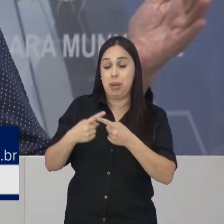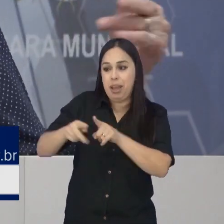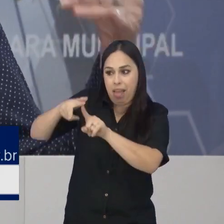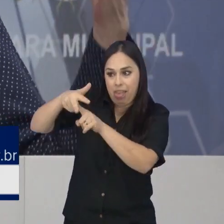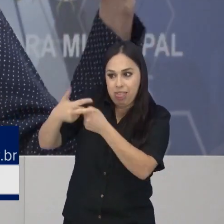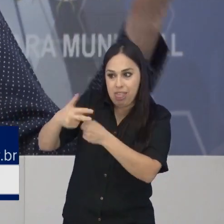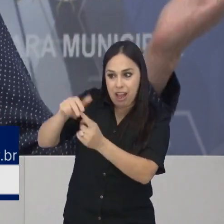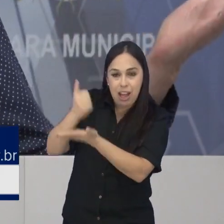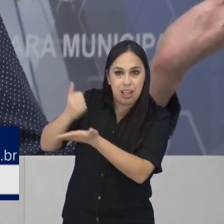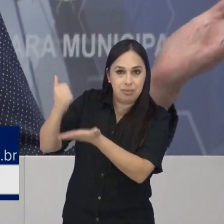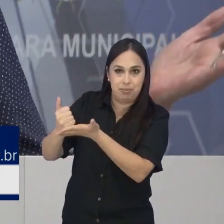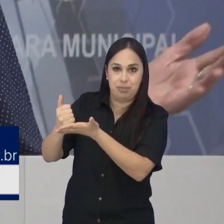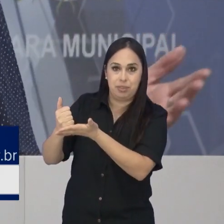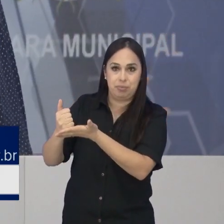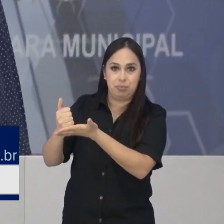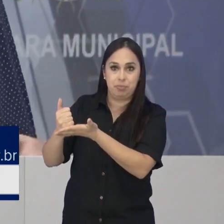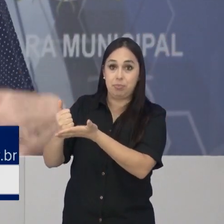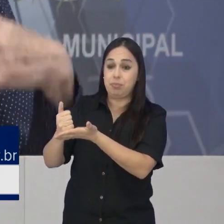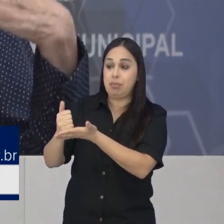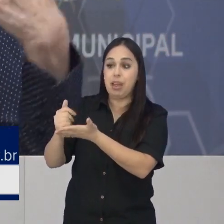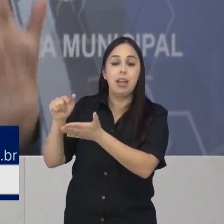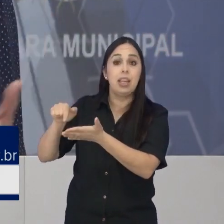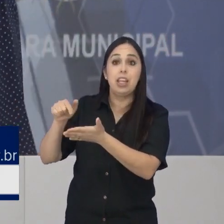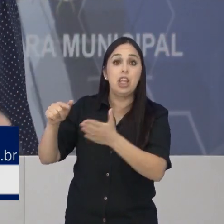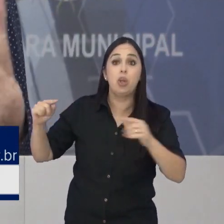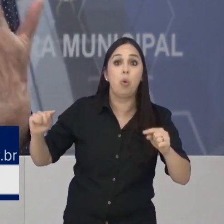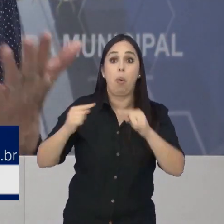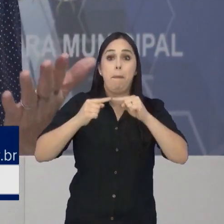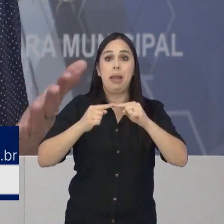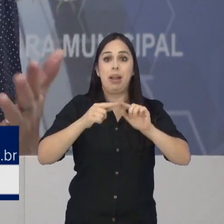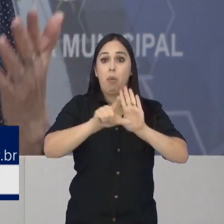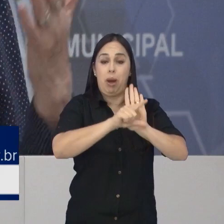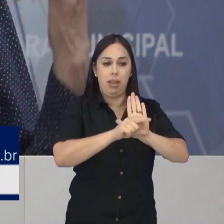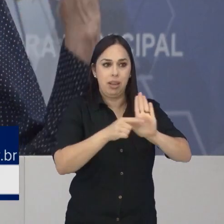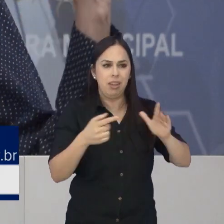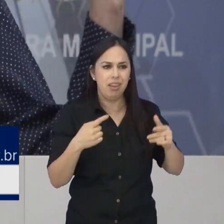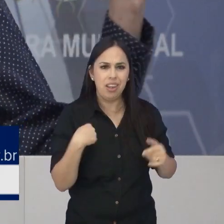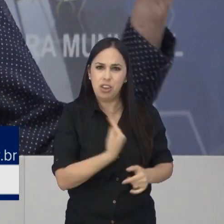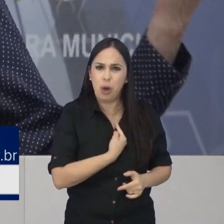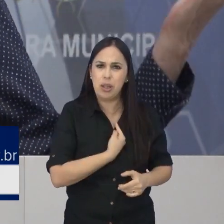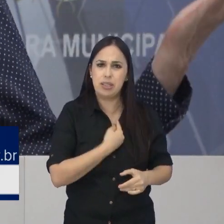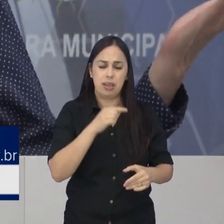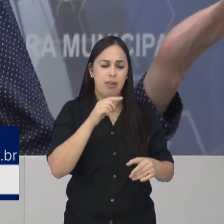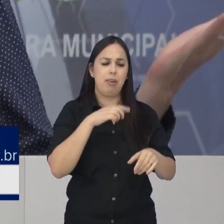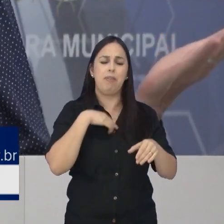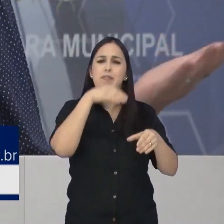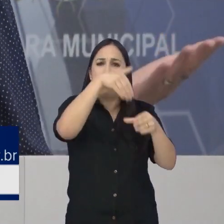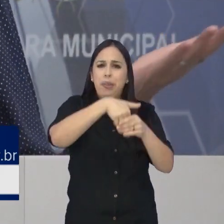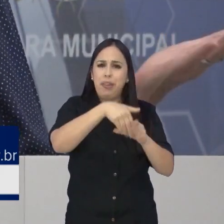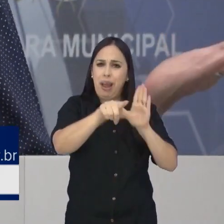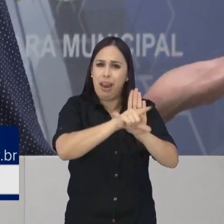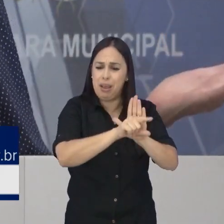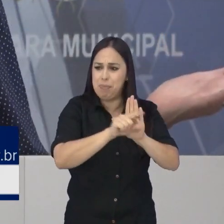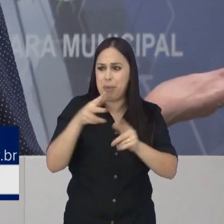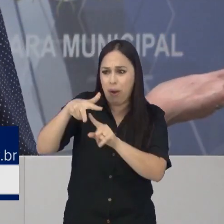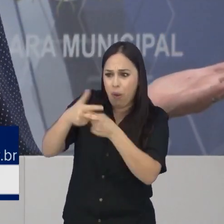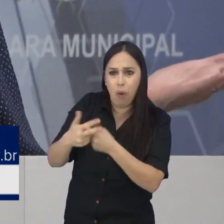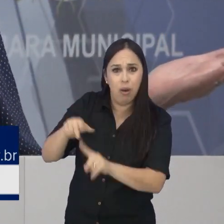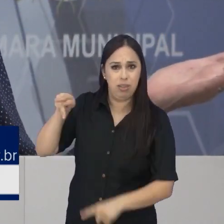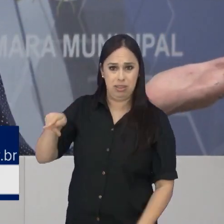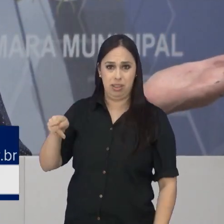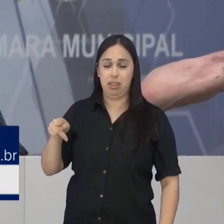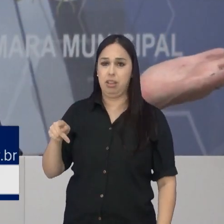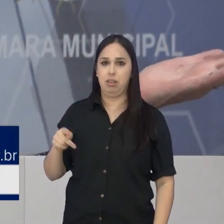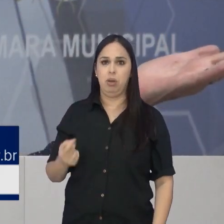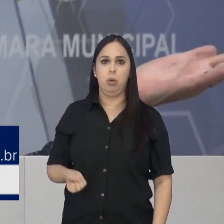sendo vigido sem cobertura de lei. Então nós estamos votando uma lei para retroagir um erro. Nunca se viu